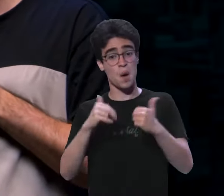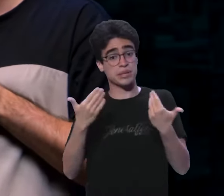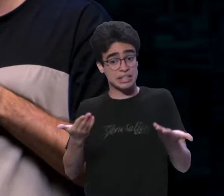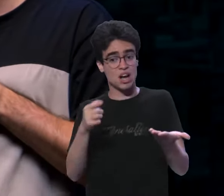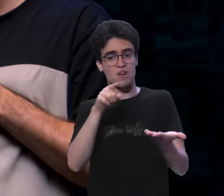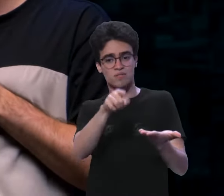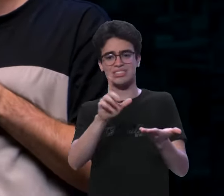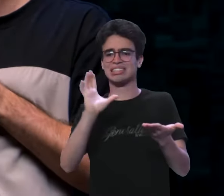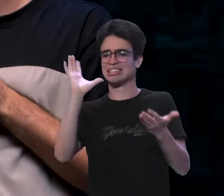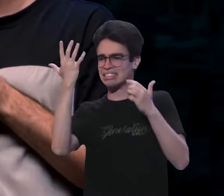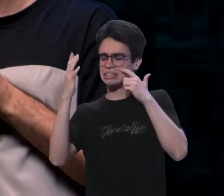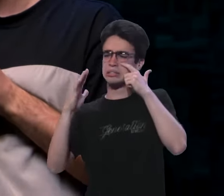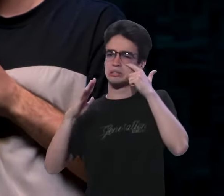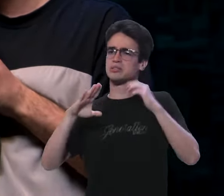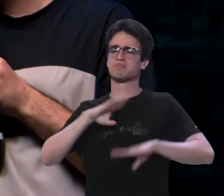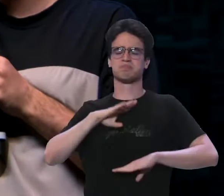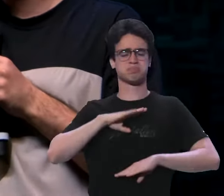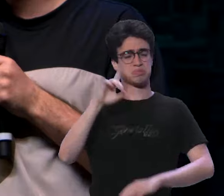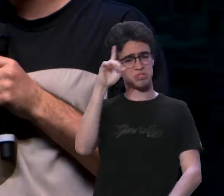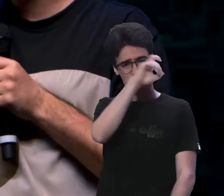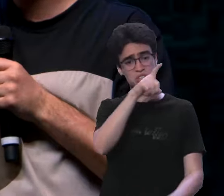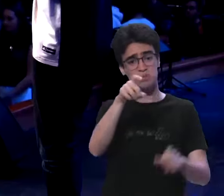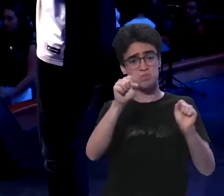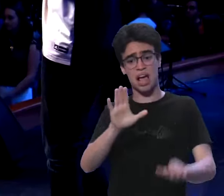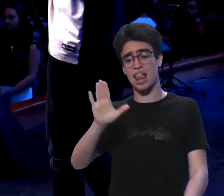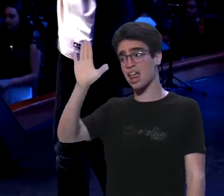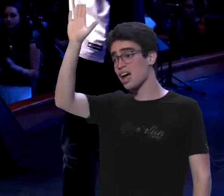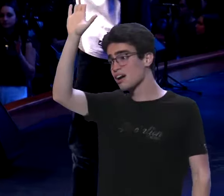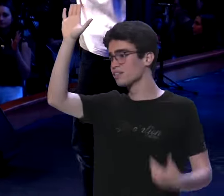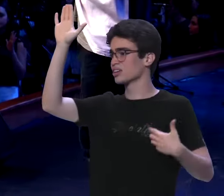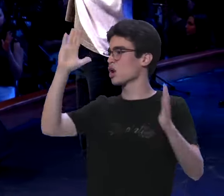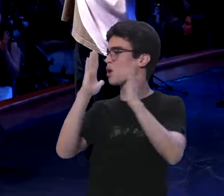está passando por um tempo difícil, eu quero orar por você. Levante sua mão bem alto.